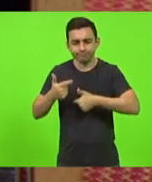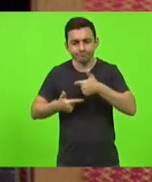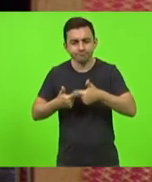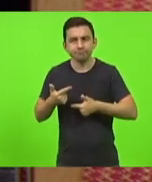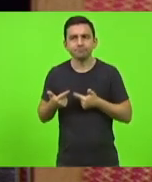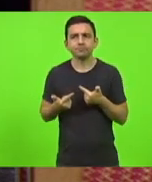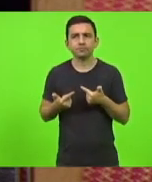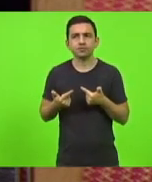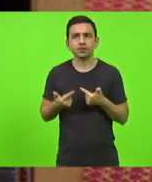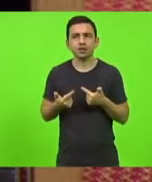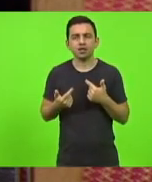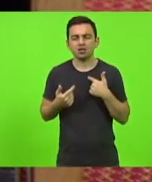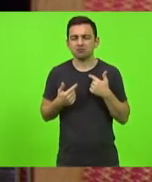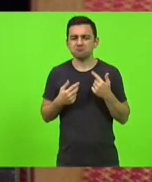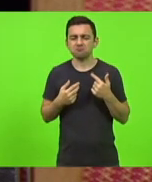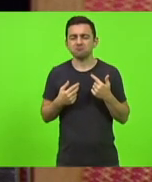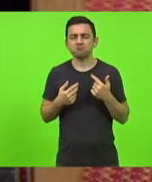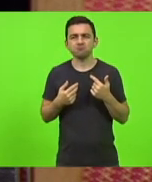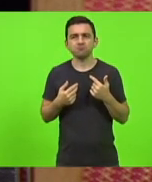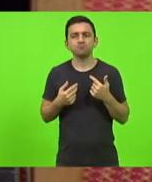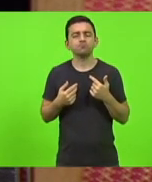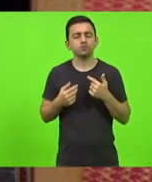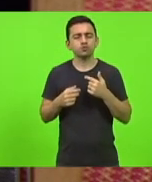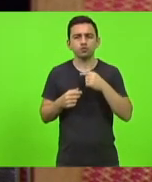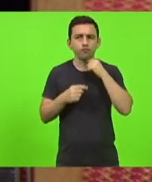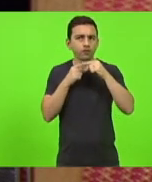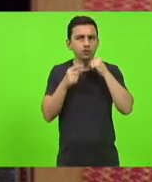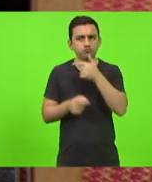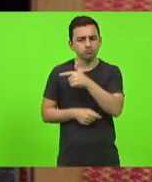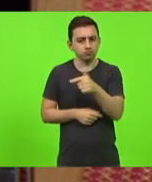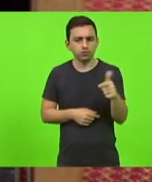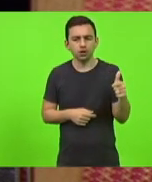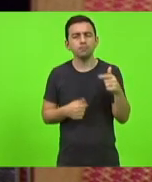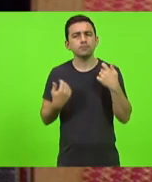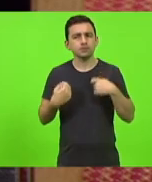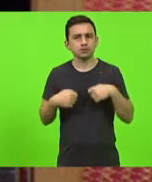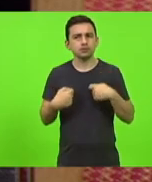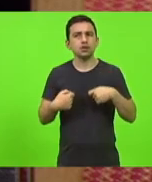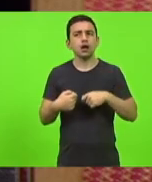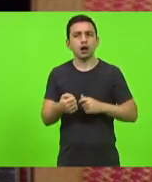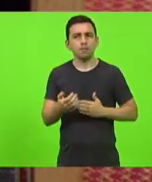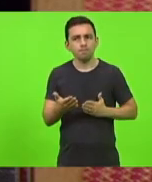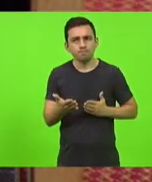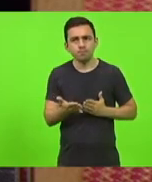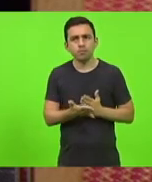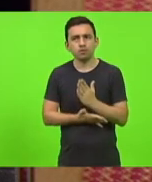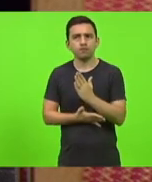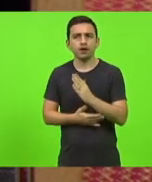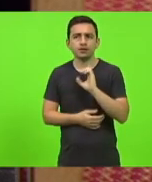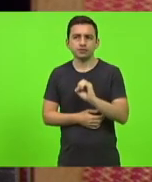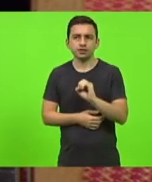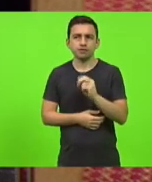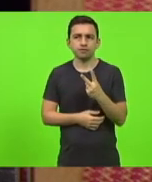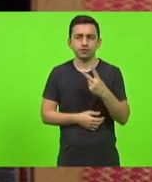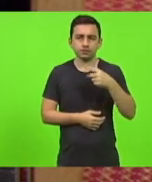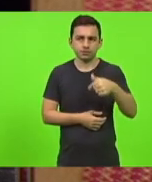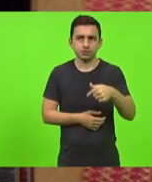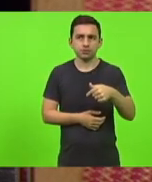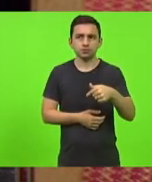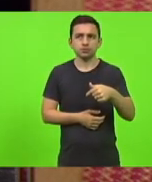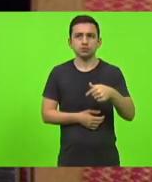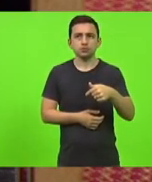e não vejo dúvida nenhuma quanto à aprovação também do 027, que